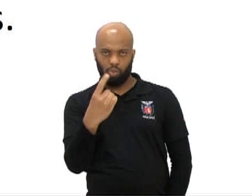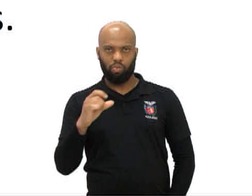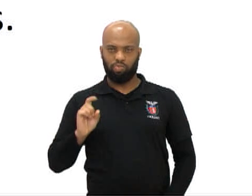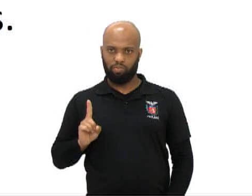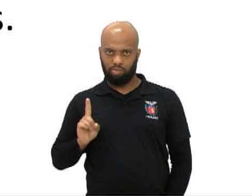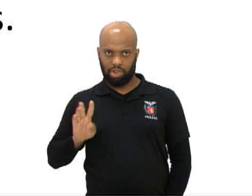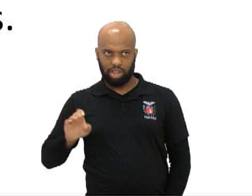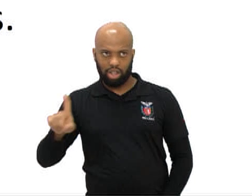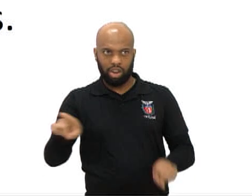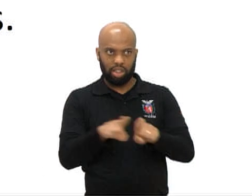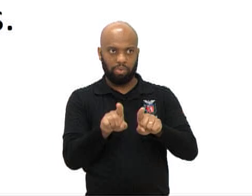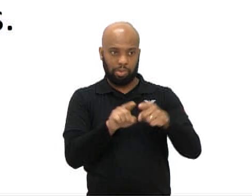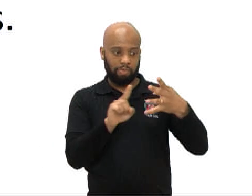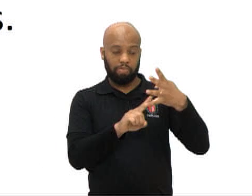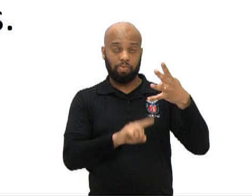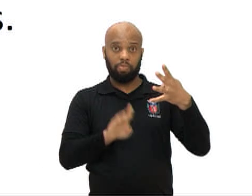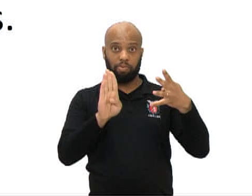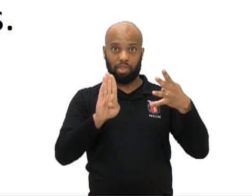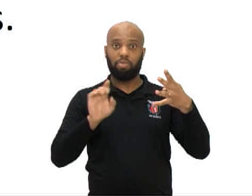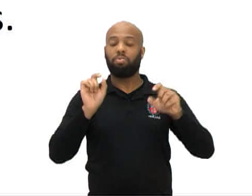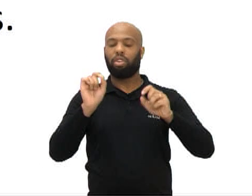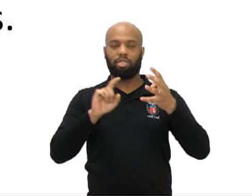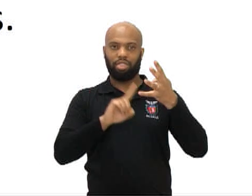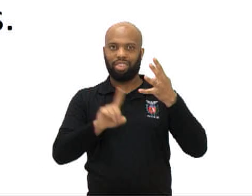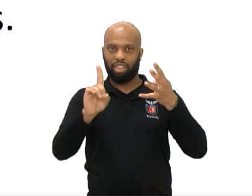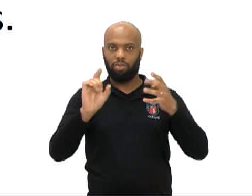e fungos? Essa é fácil, pessoal.